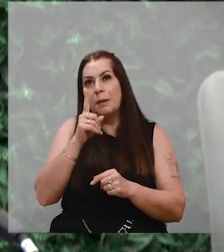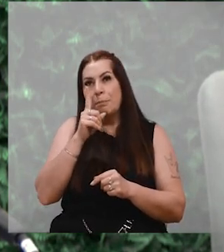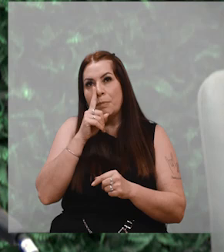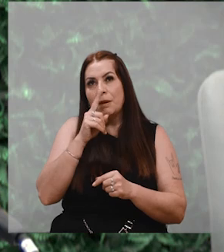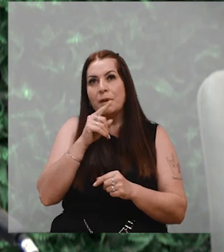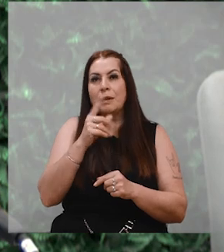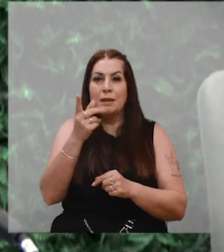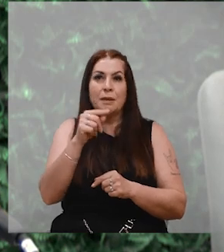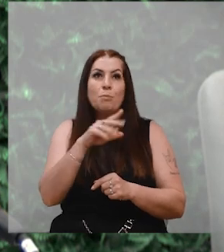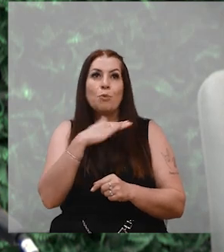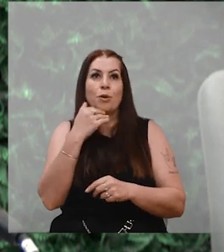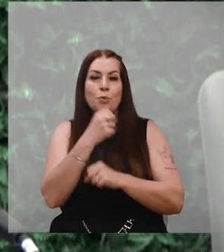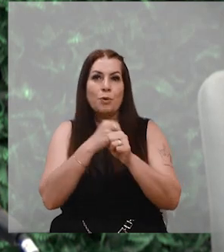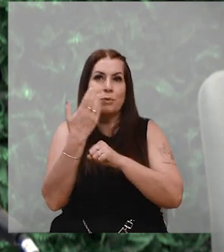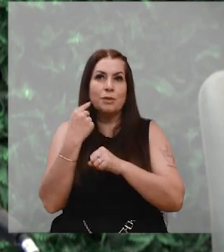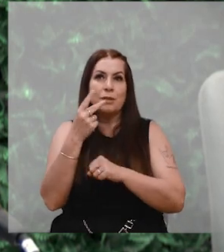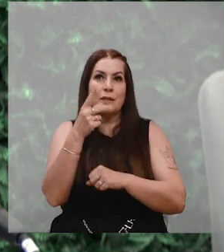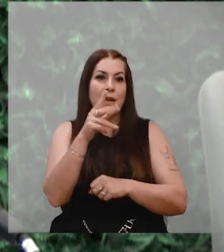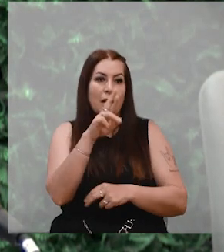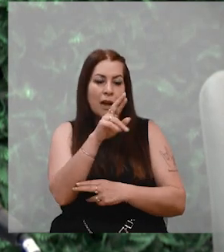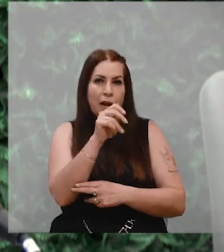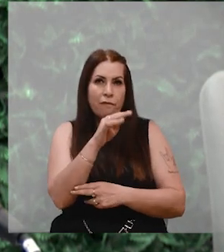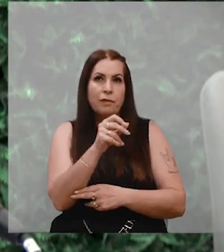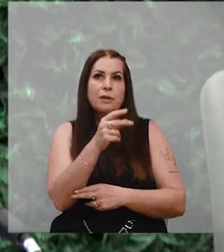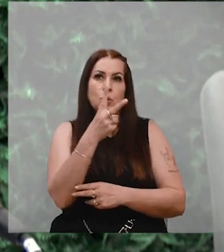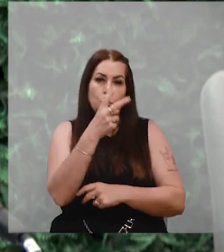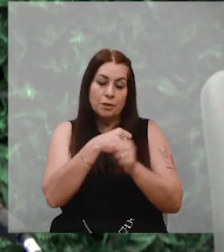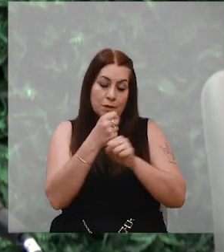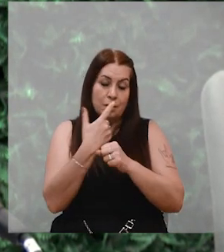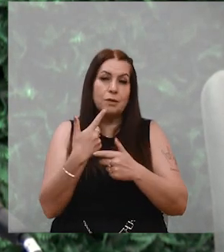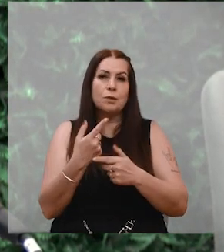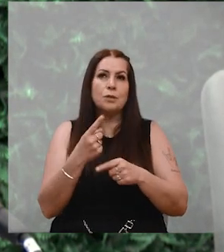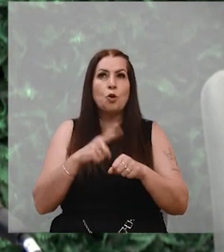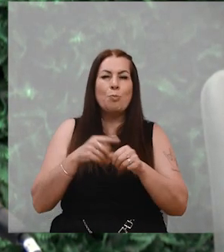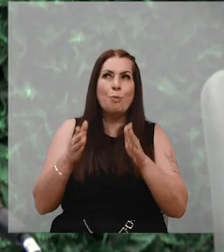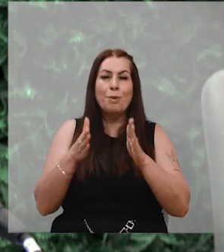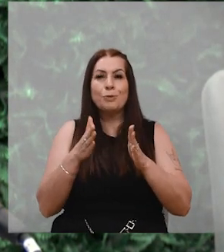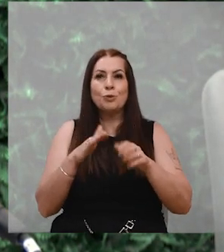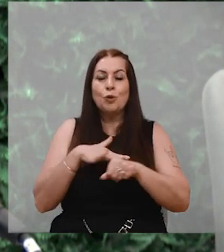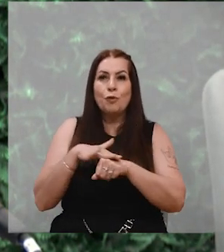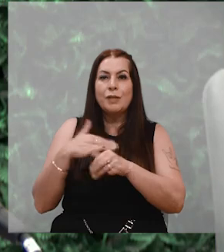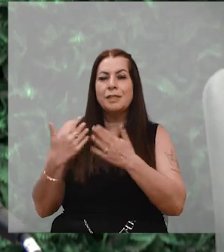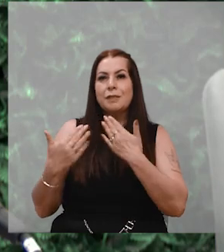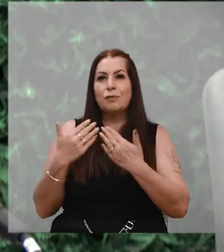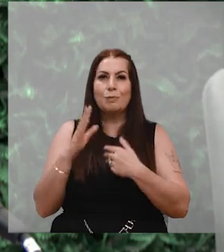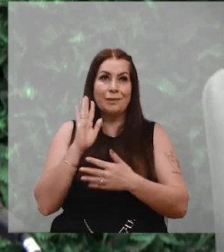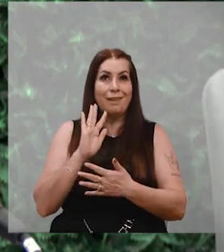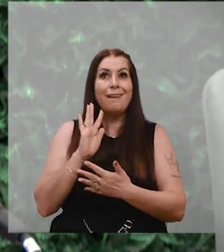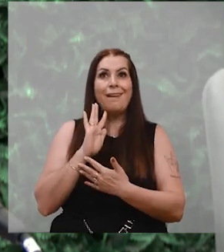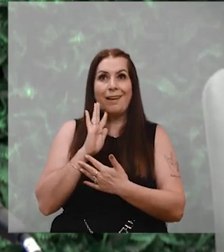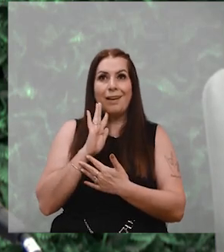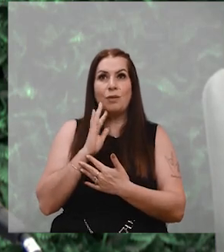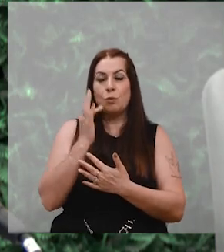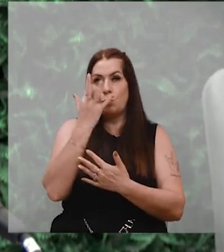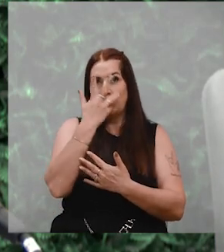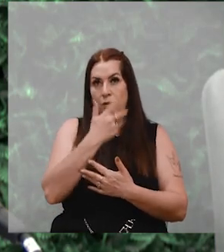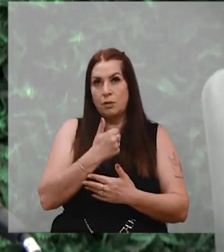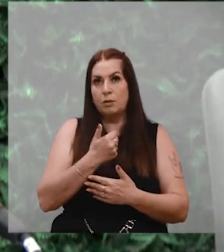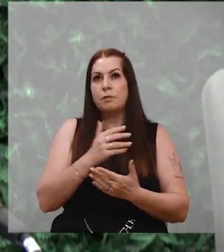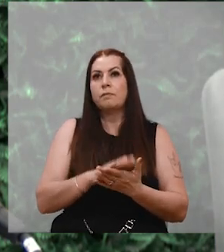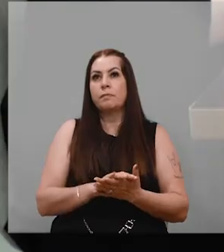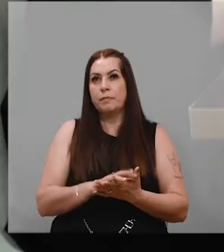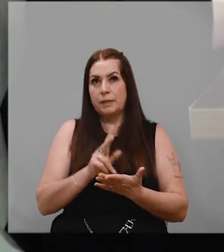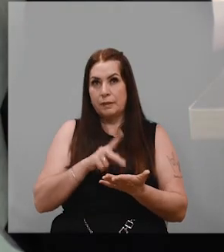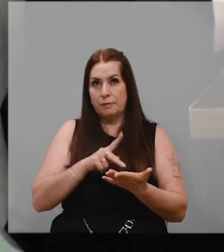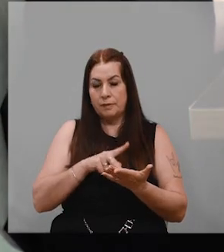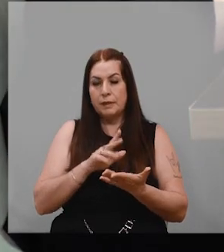passado, a Rafa perdeu faz 2 anos. Então, foi um momento da gente poder conversar e foi muito legal, assim, muito bonito mesmo. É